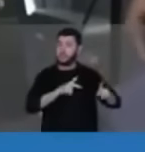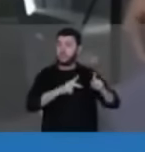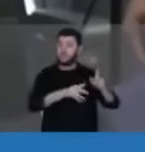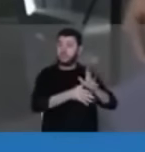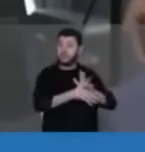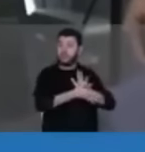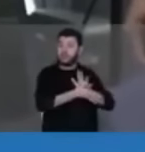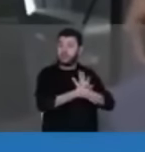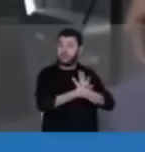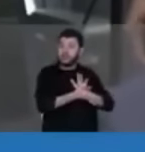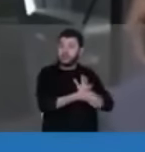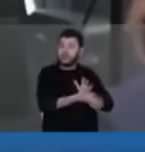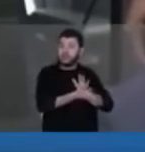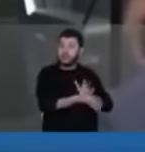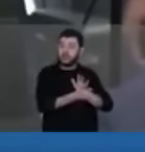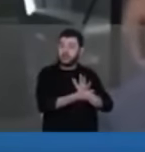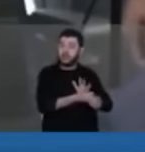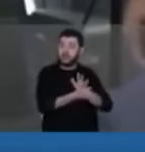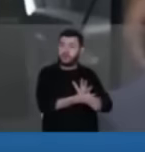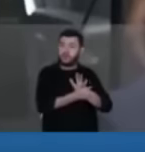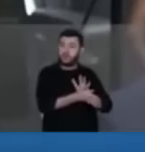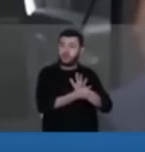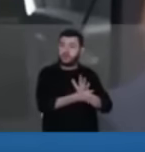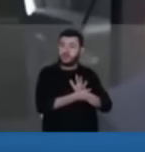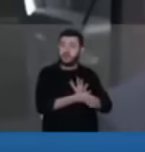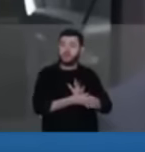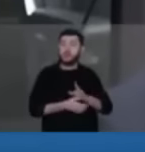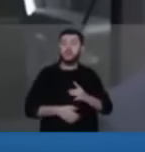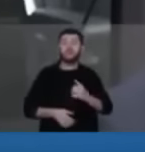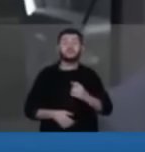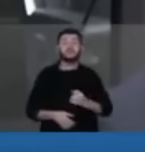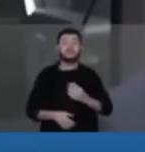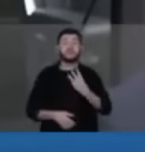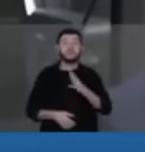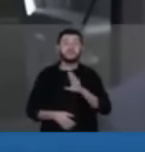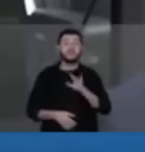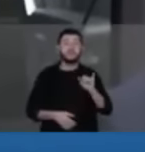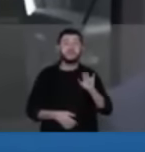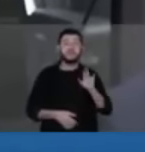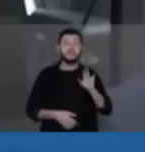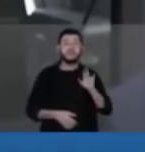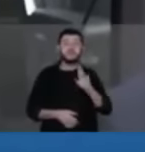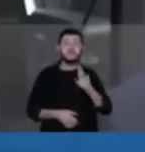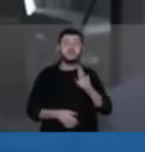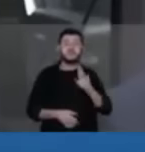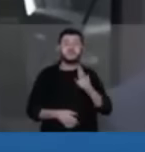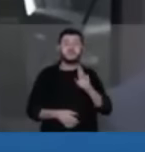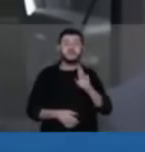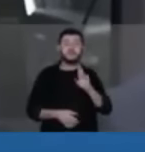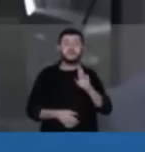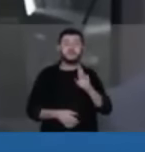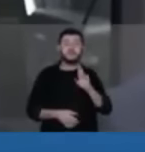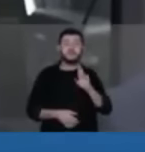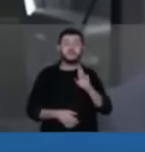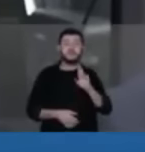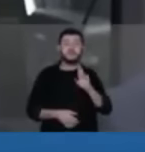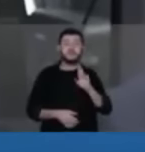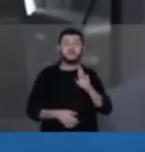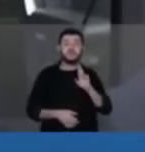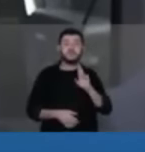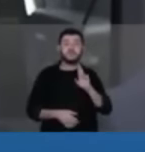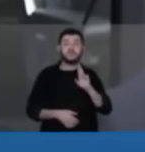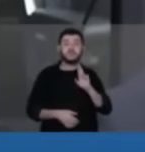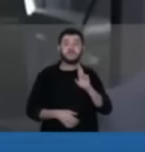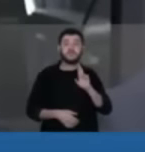desviando R bilhões de reais para enviar sabe lá onde sem olha o tanto que ele é maldoso e